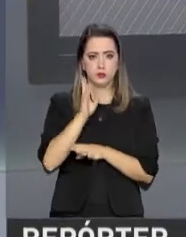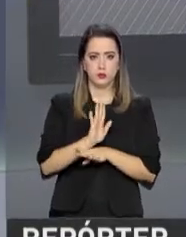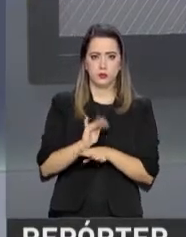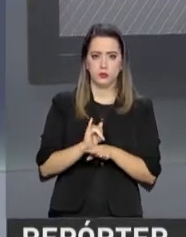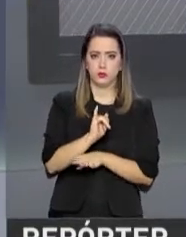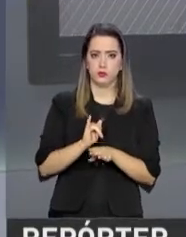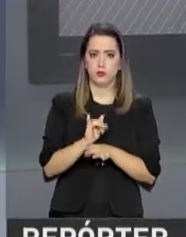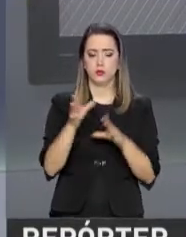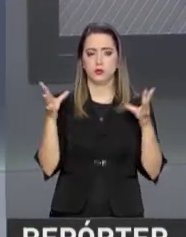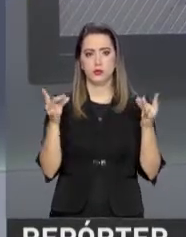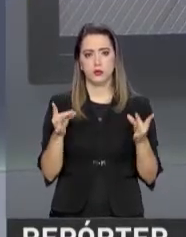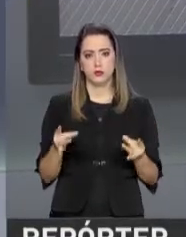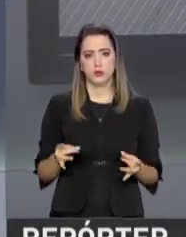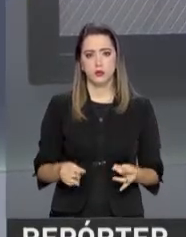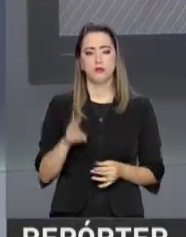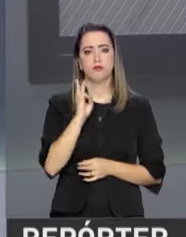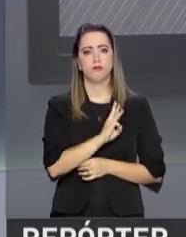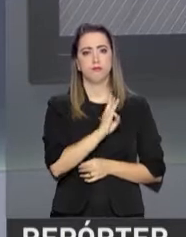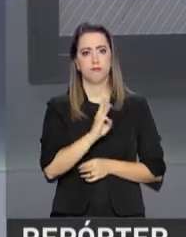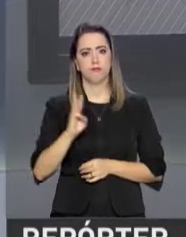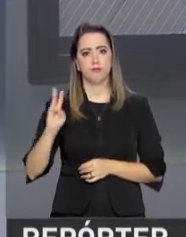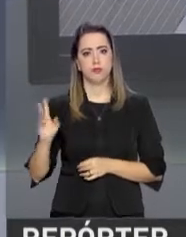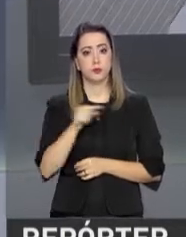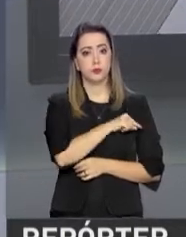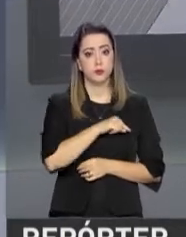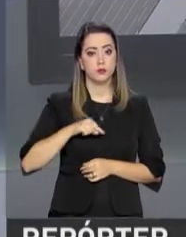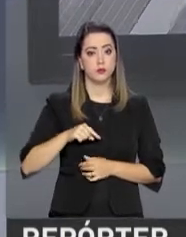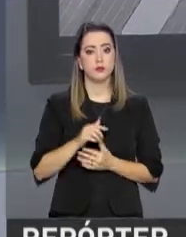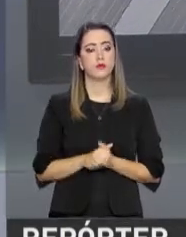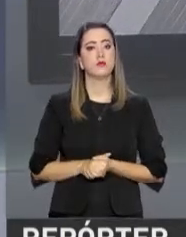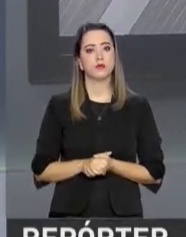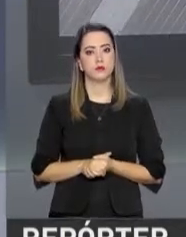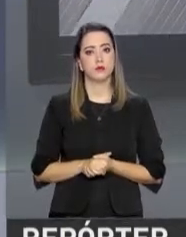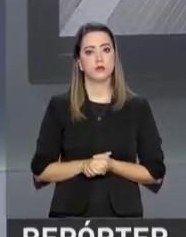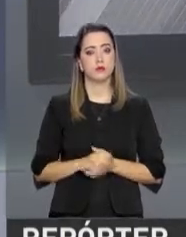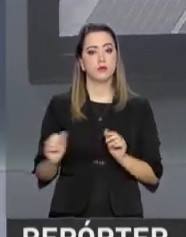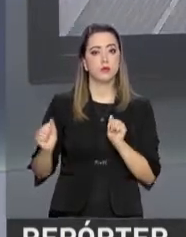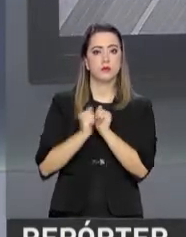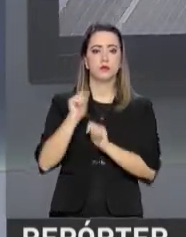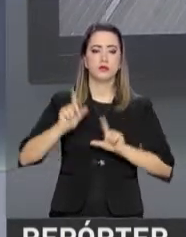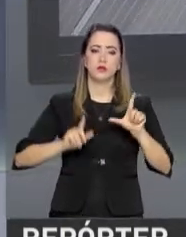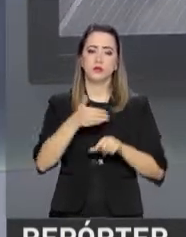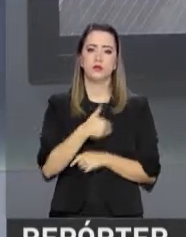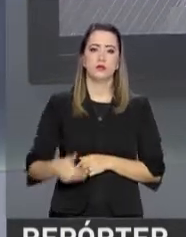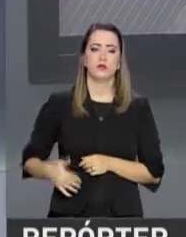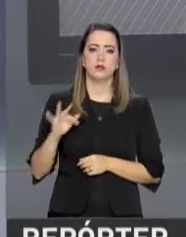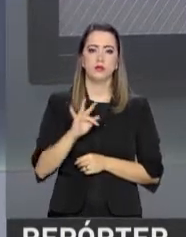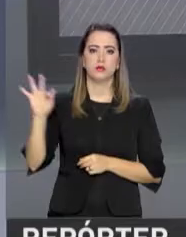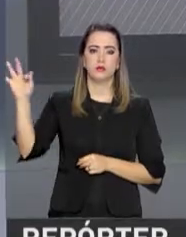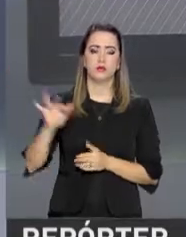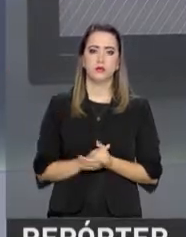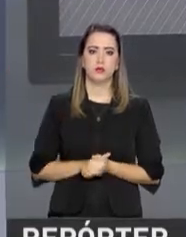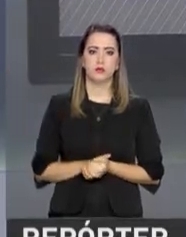as reportagens no youtube e toda a nossa programação também está na página da nbr na internet continue com a gente na nbr a tv